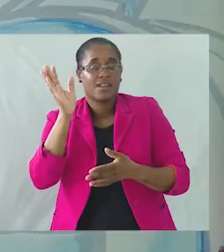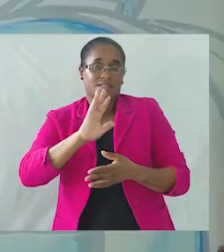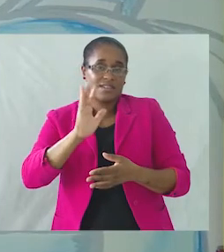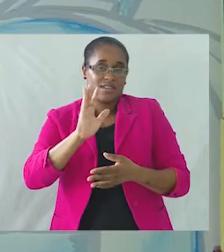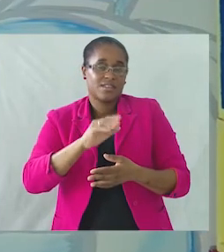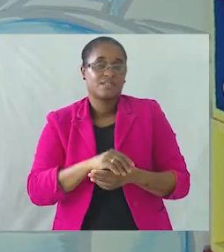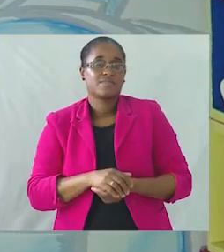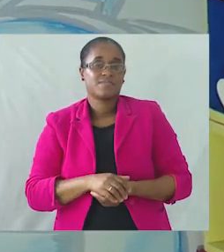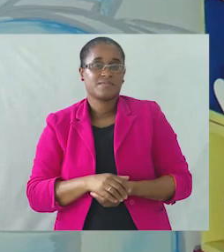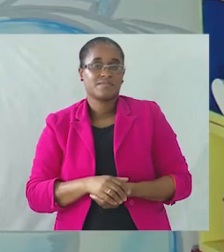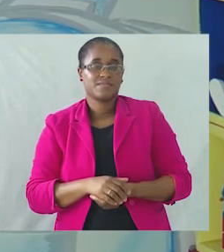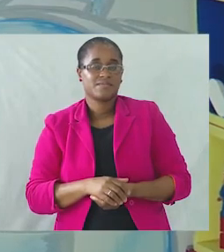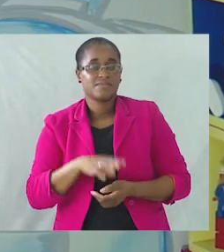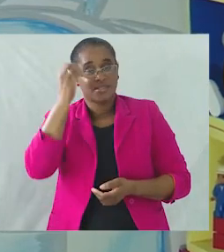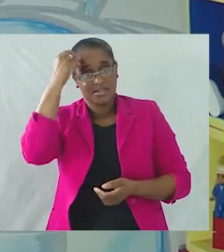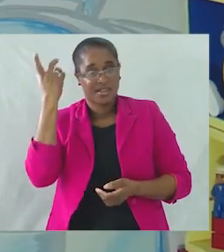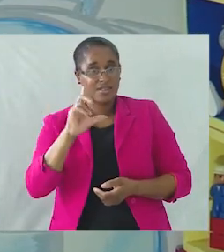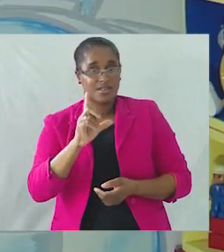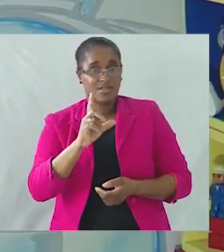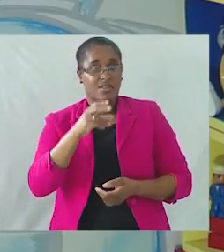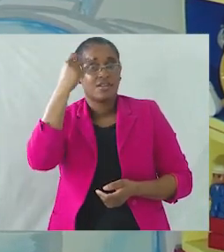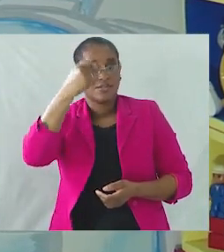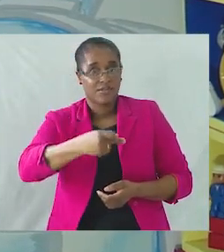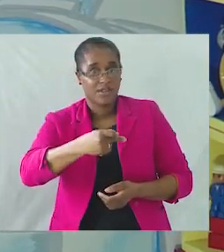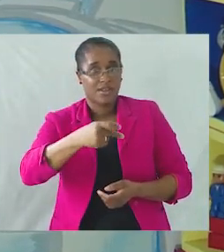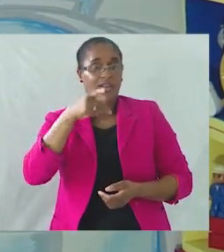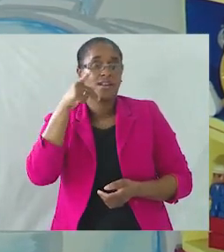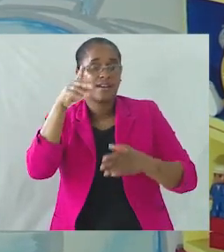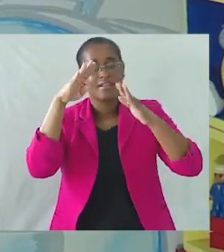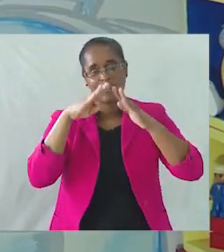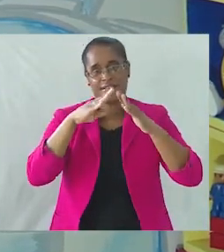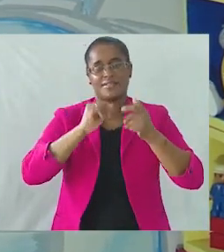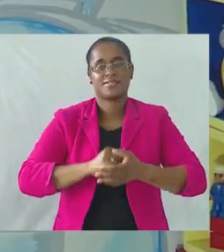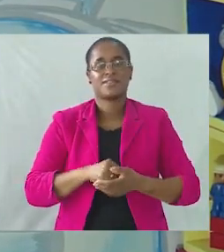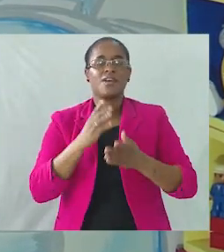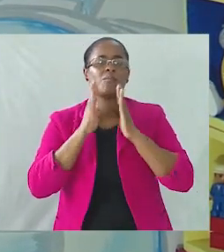adeus e não se esqueçam, fiquem